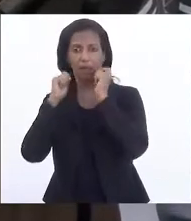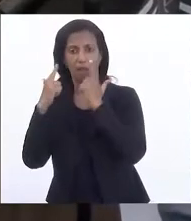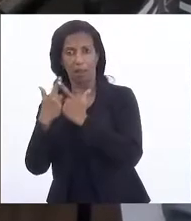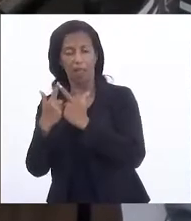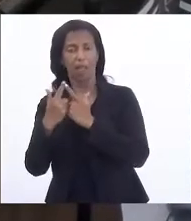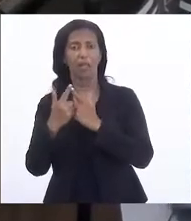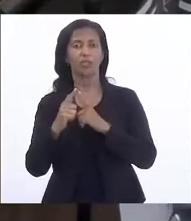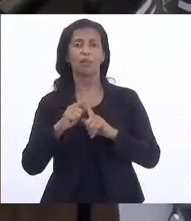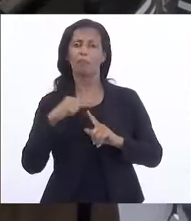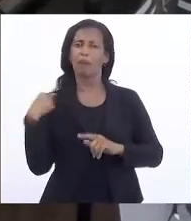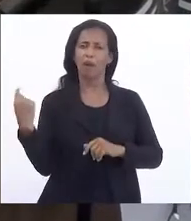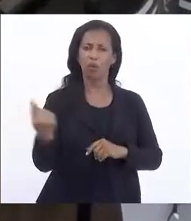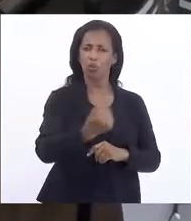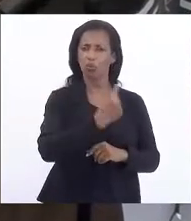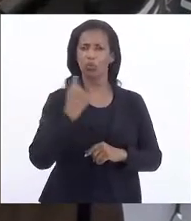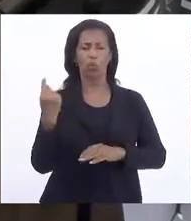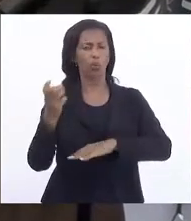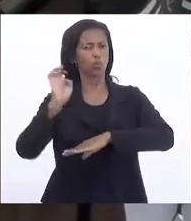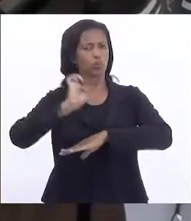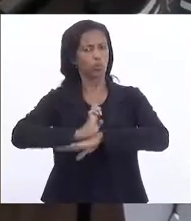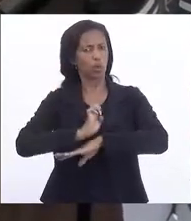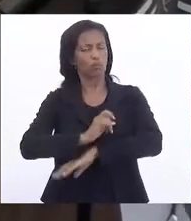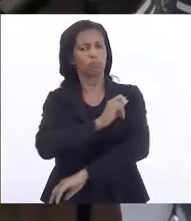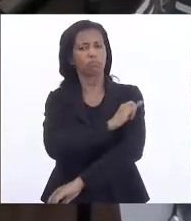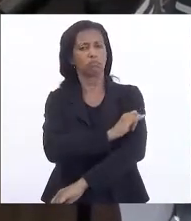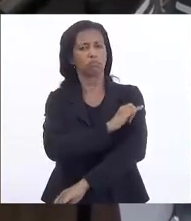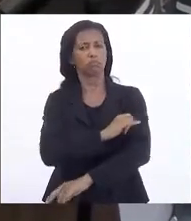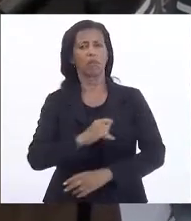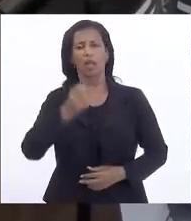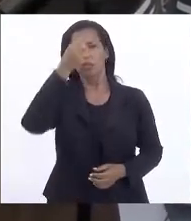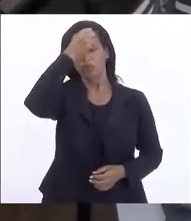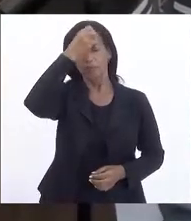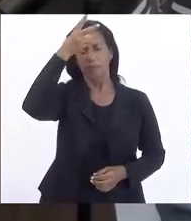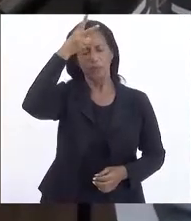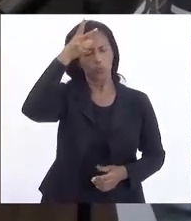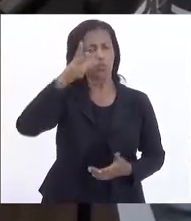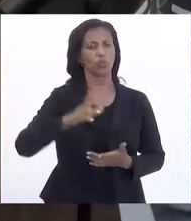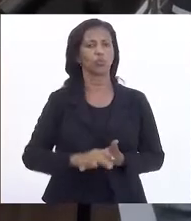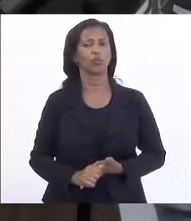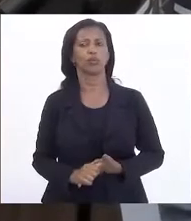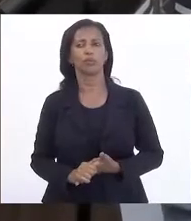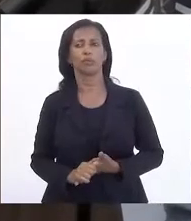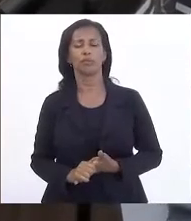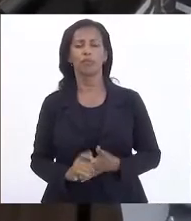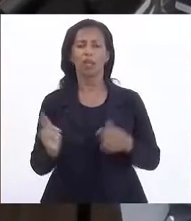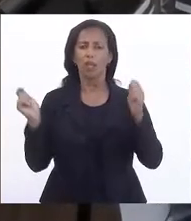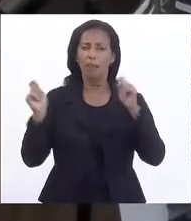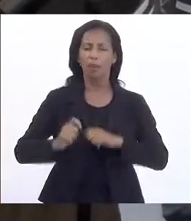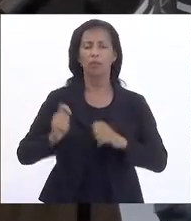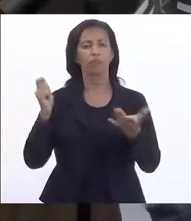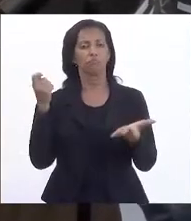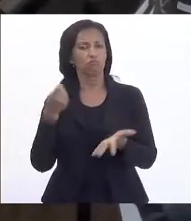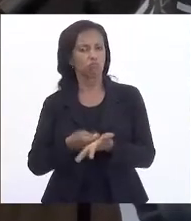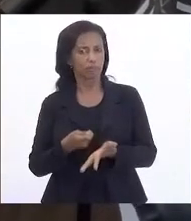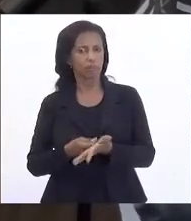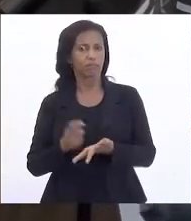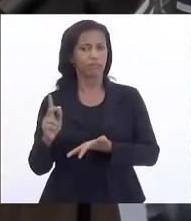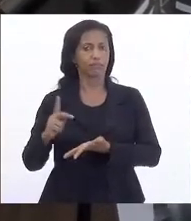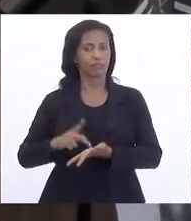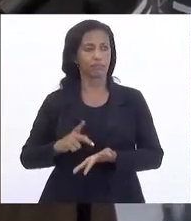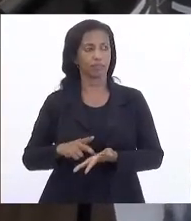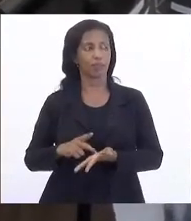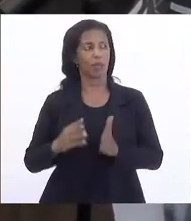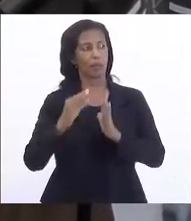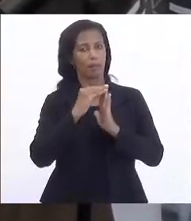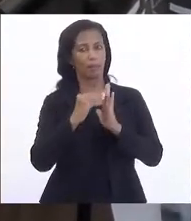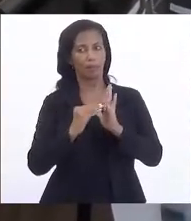parlamentos no âmbito do estado do rio de janeiro as prefeituras né que a gente possa garantir de fato uma